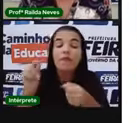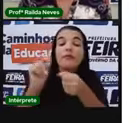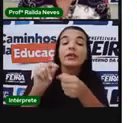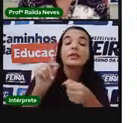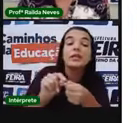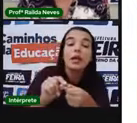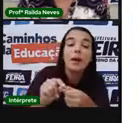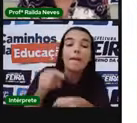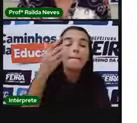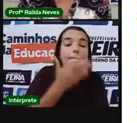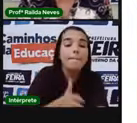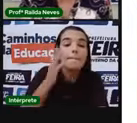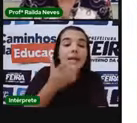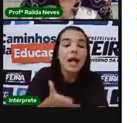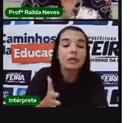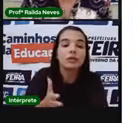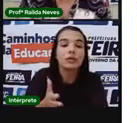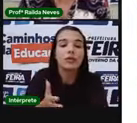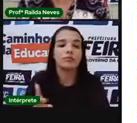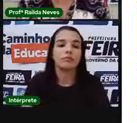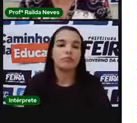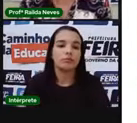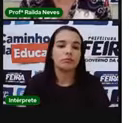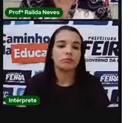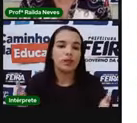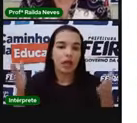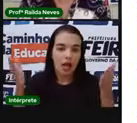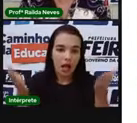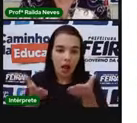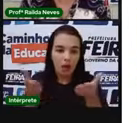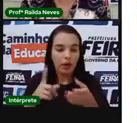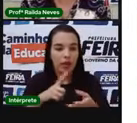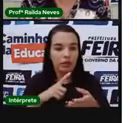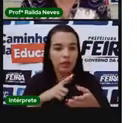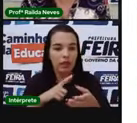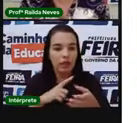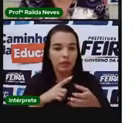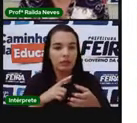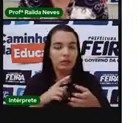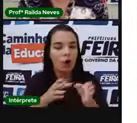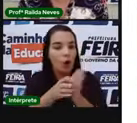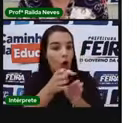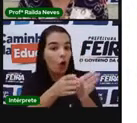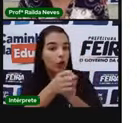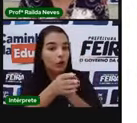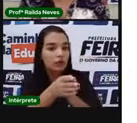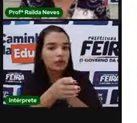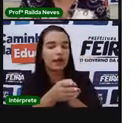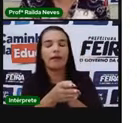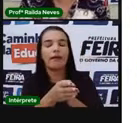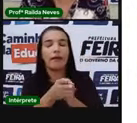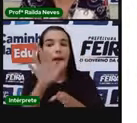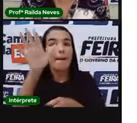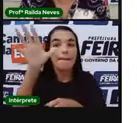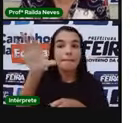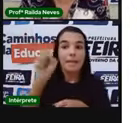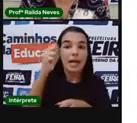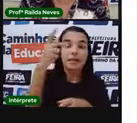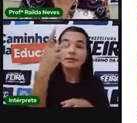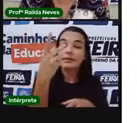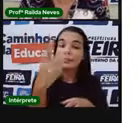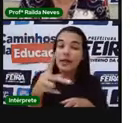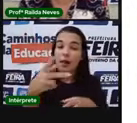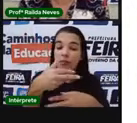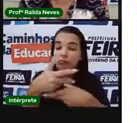é? Agora, nós temos algumas orientações, tipo, pegue o seu material escolar,